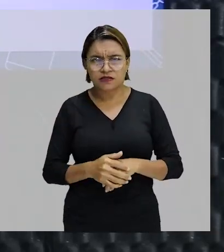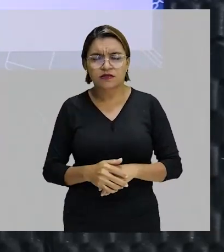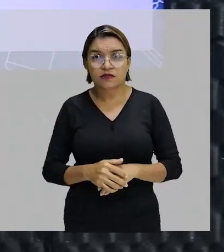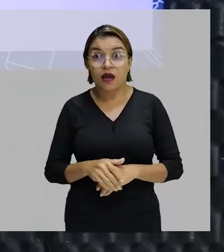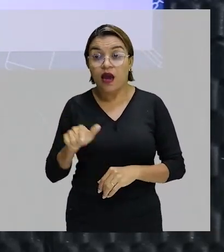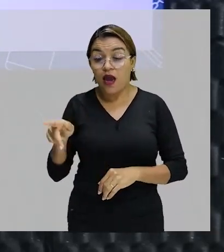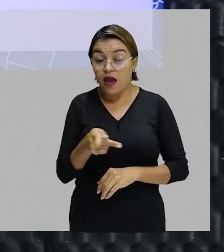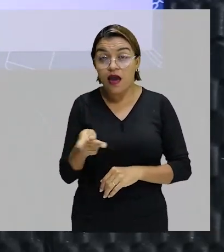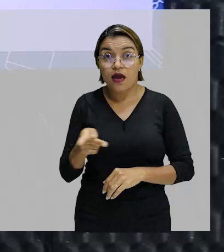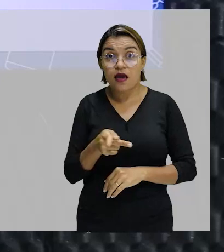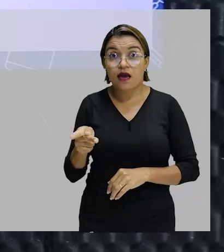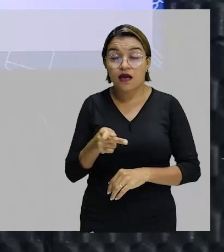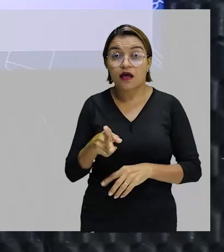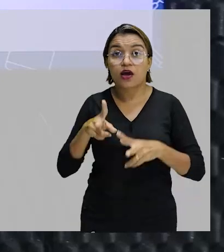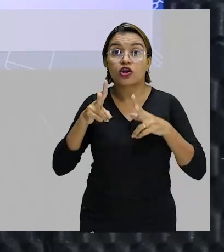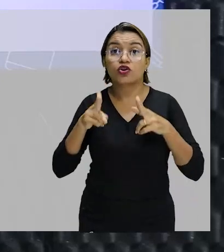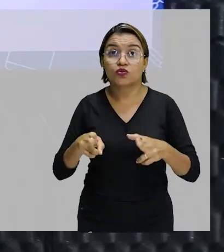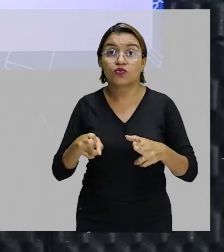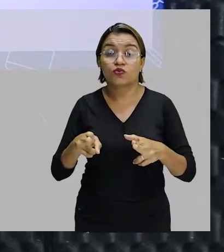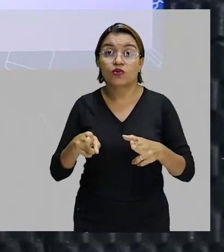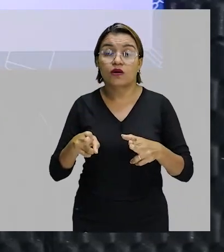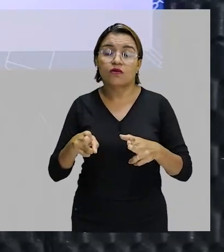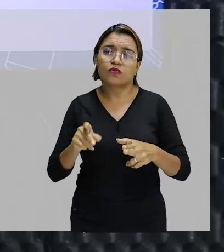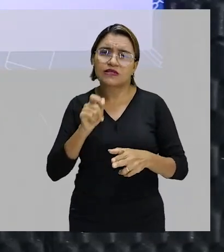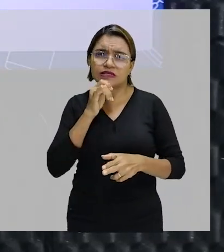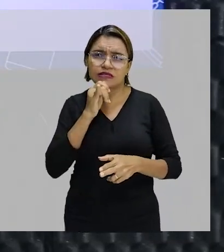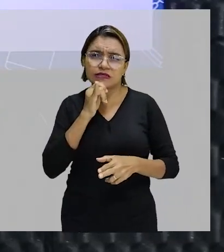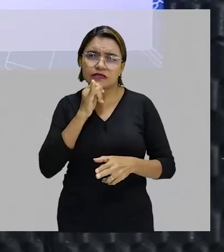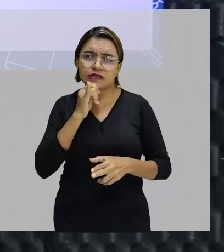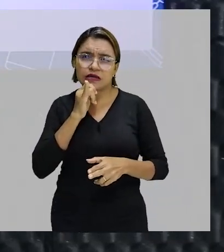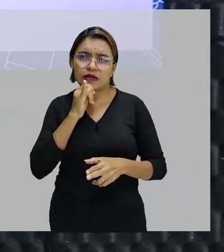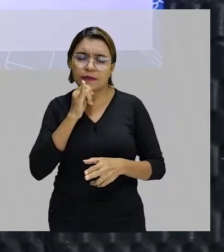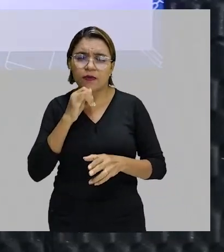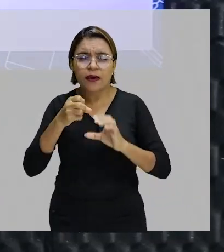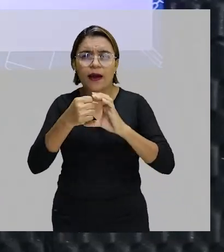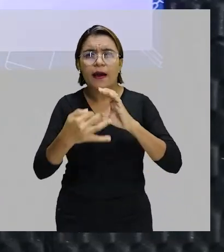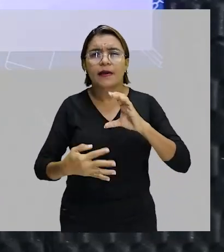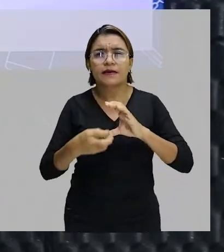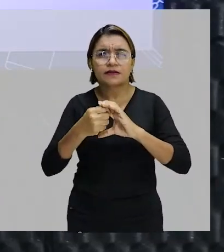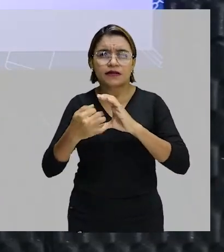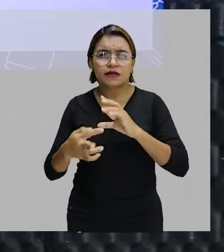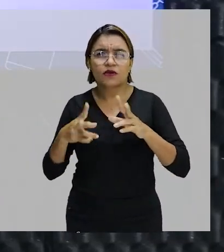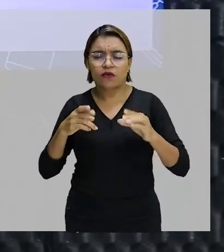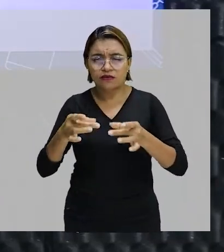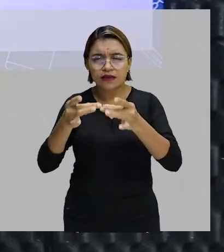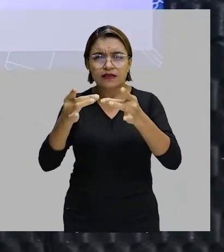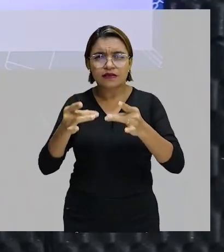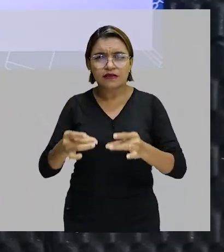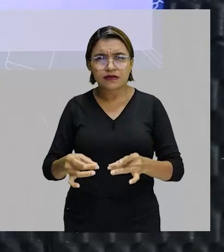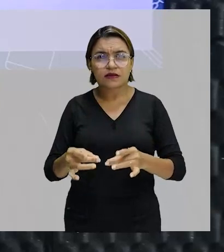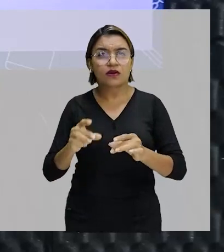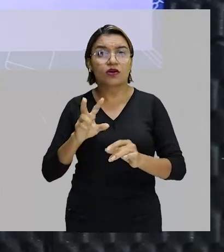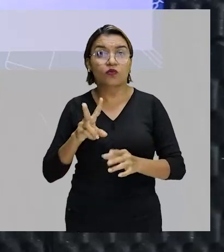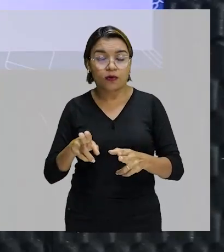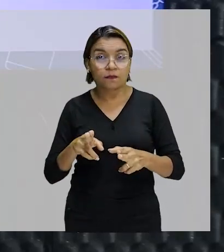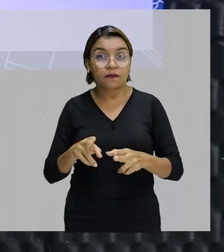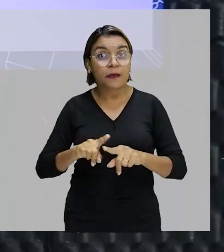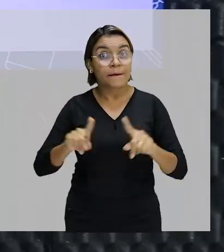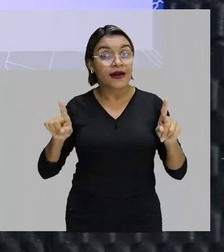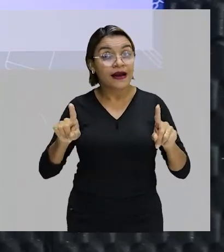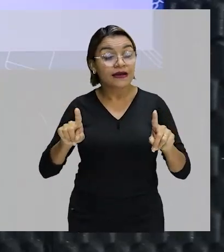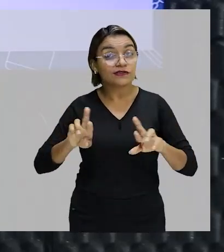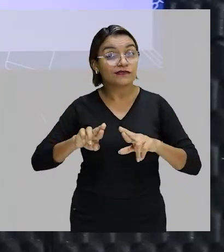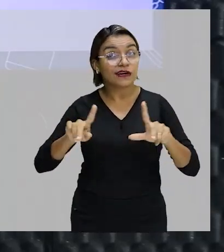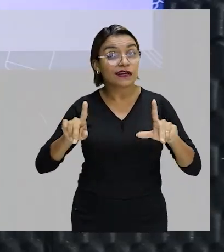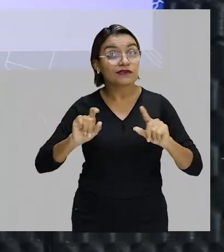elas oferecem a mesma questão, elas oferecem uma característica, uma descrição. A grande